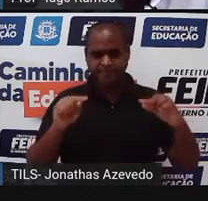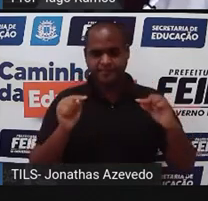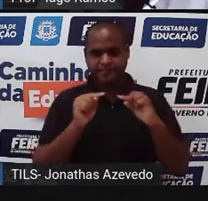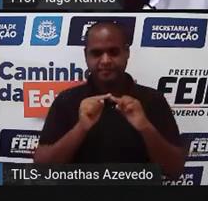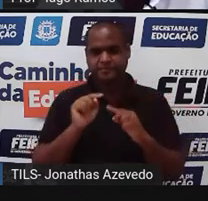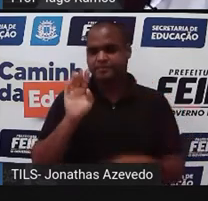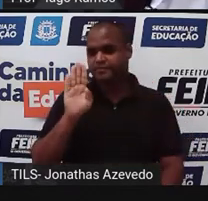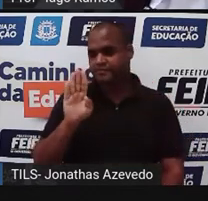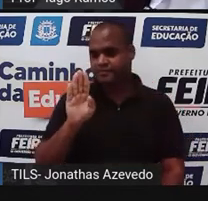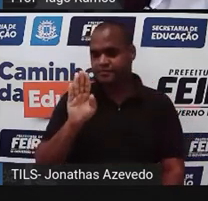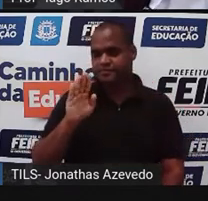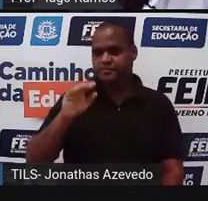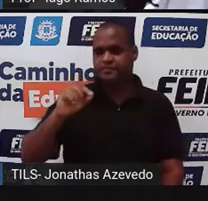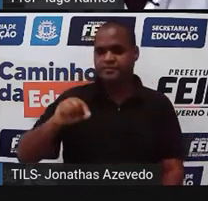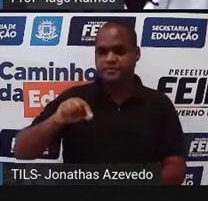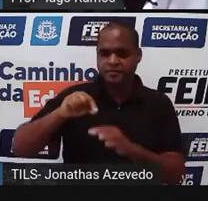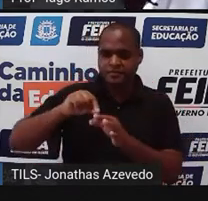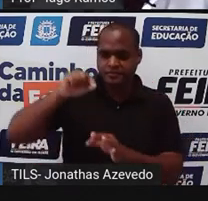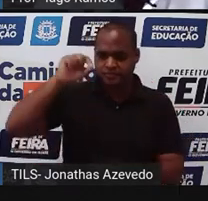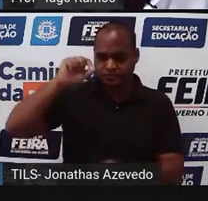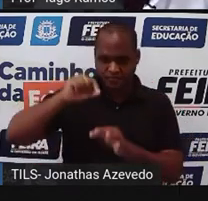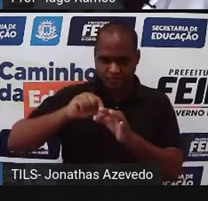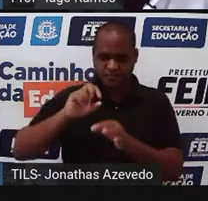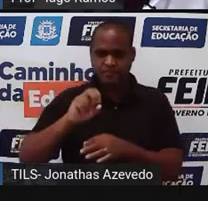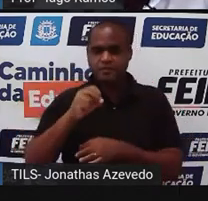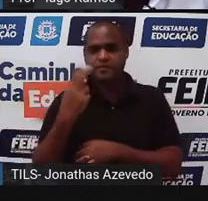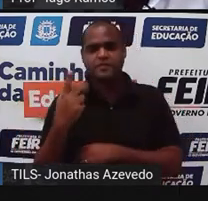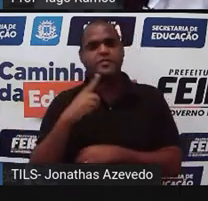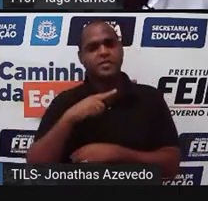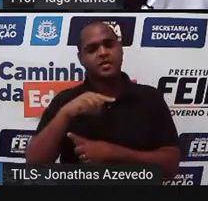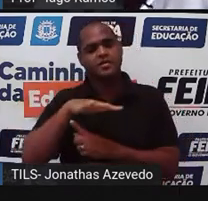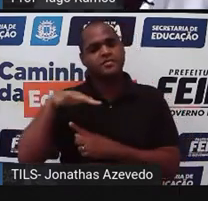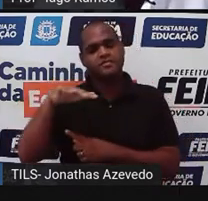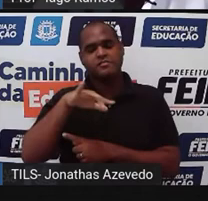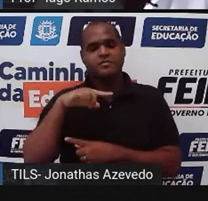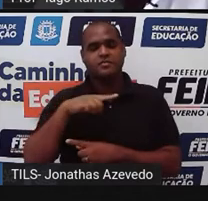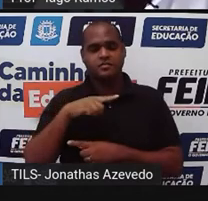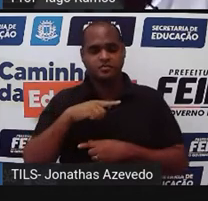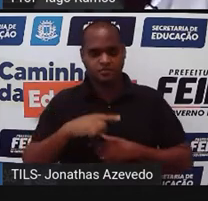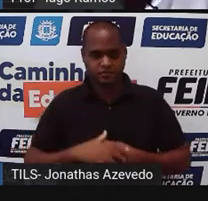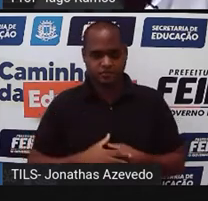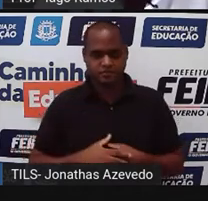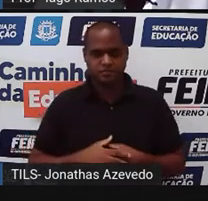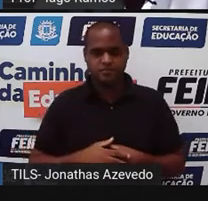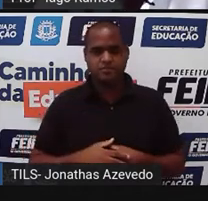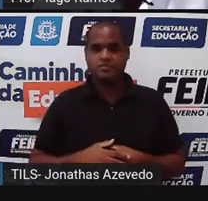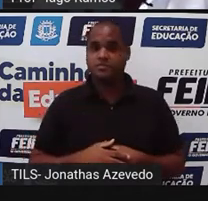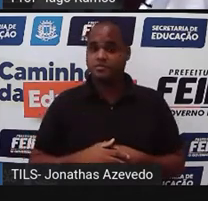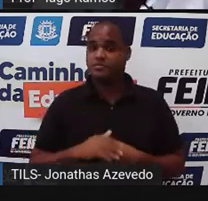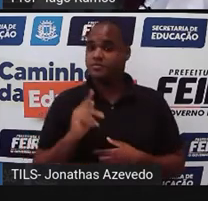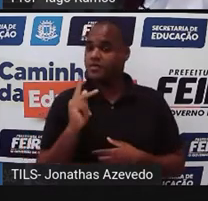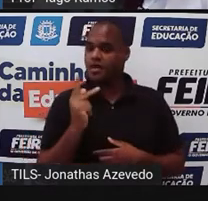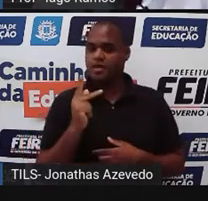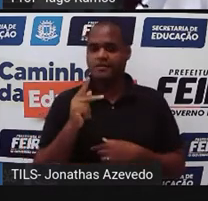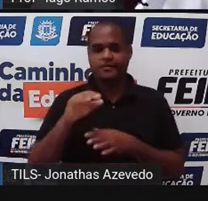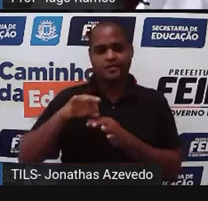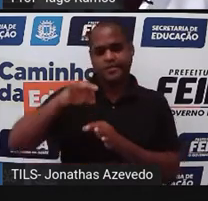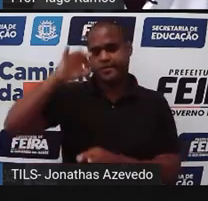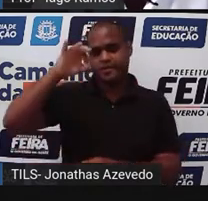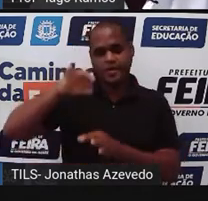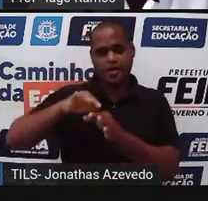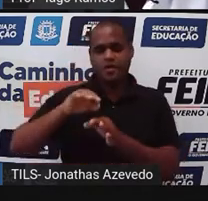B significa o comprimento ou você pode chamar de base e o h é a altura